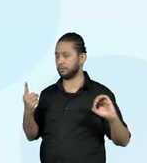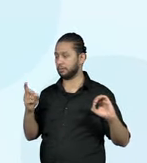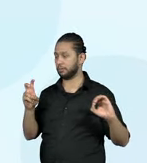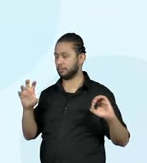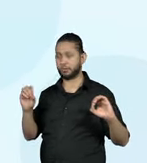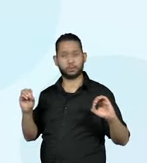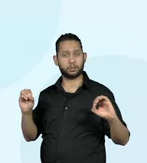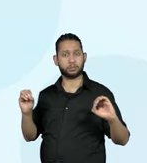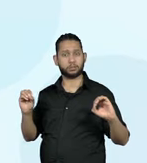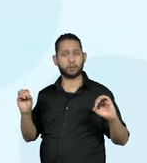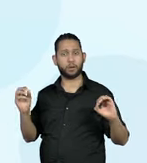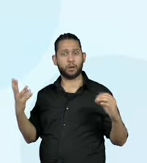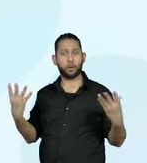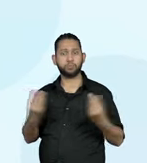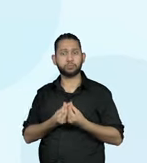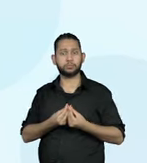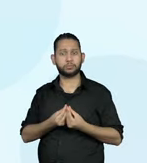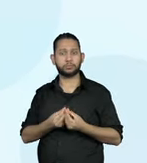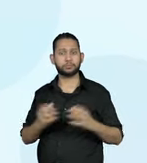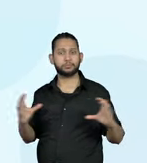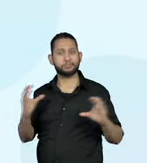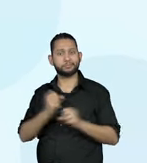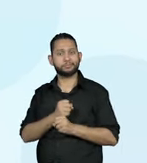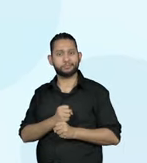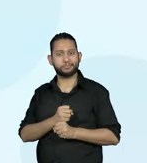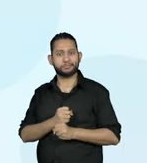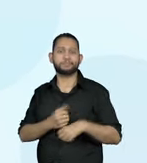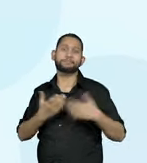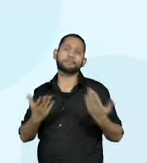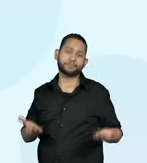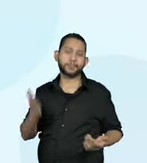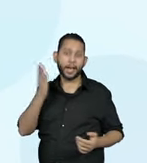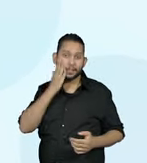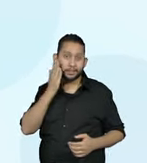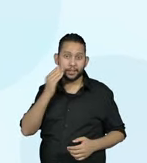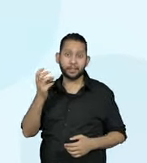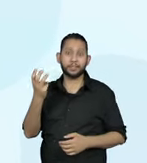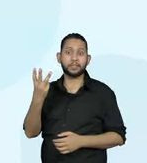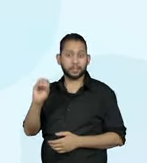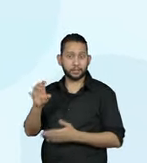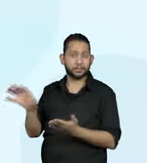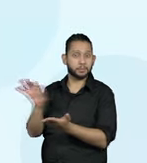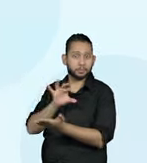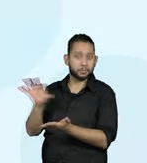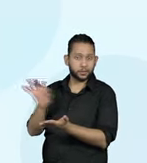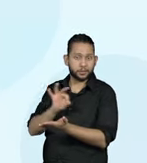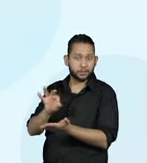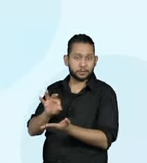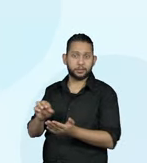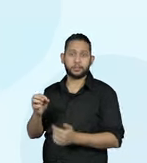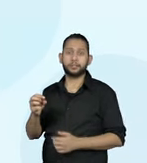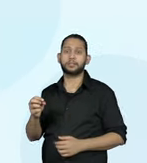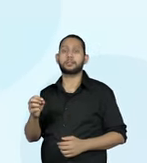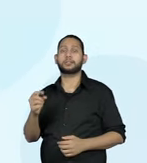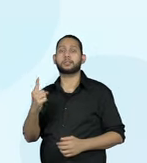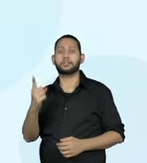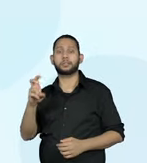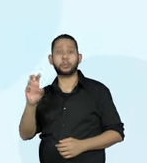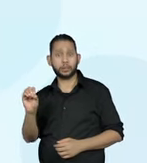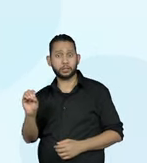10. Pronto, achei de 30 páginas e achei agora de 2 páginas, que era o que estava faltando. Agora eu só